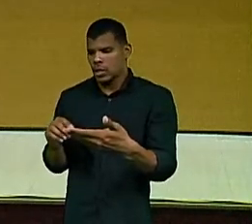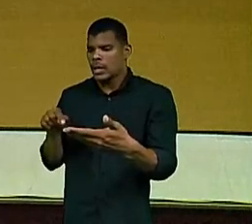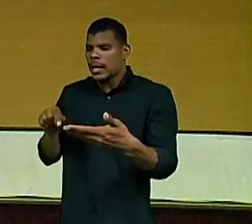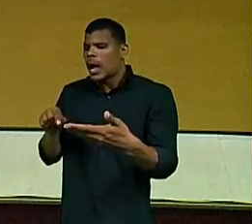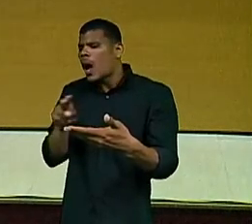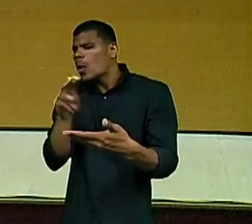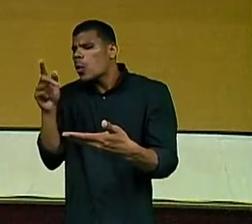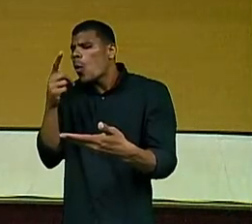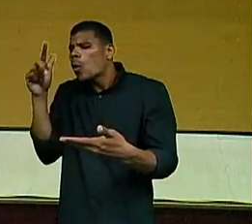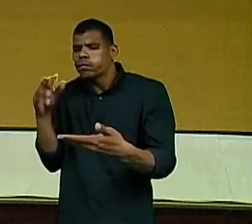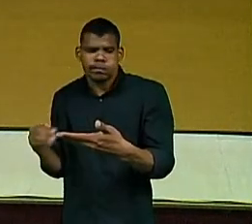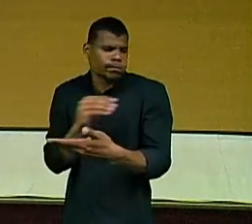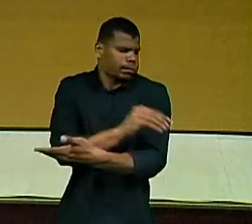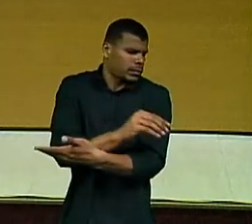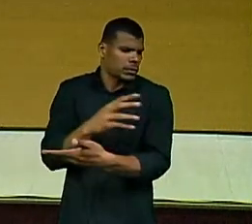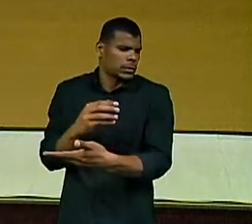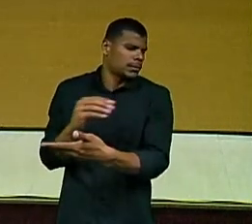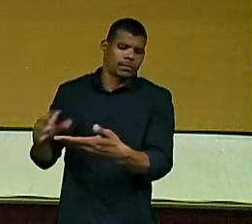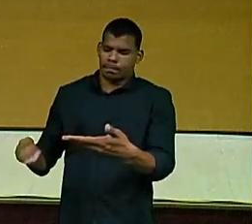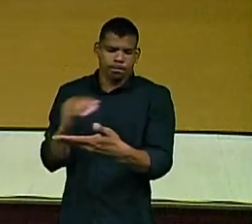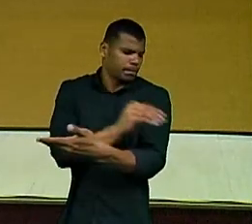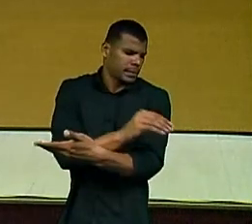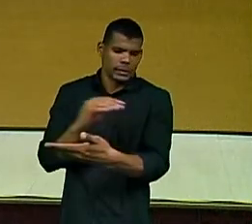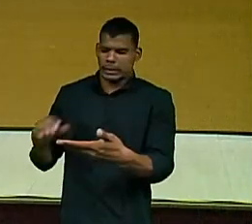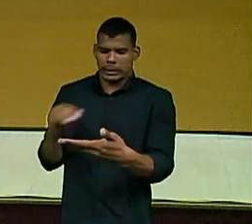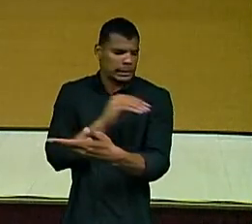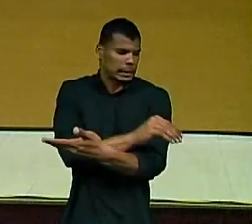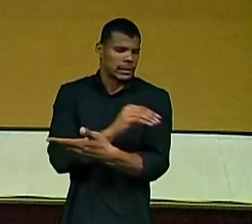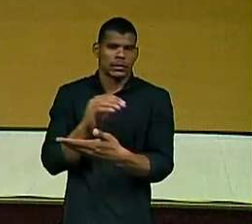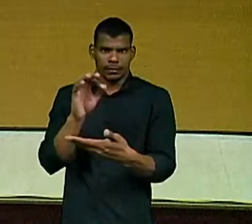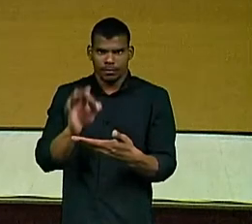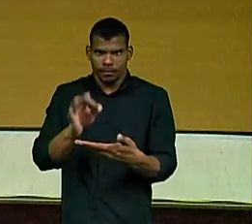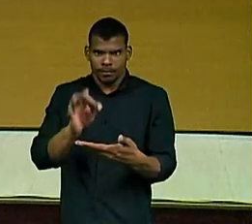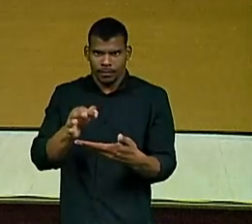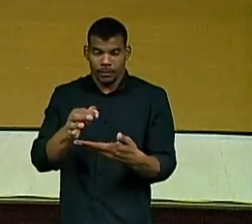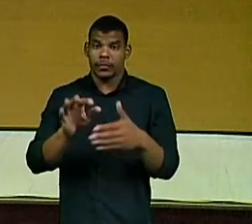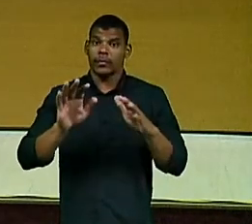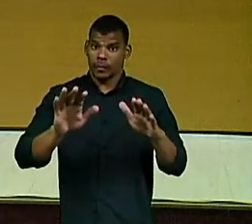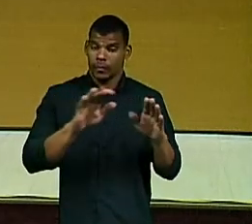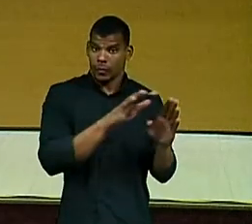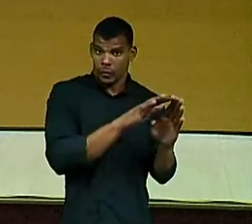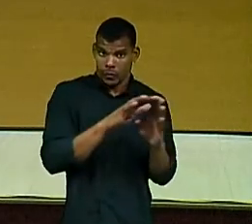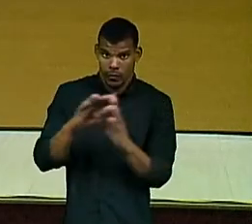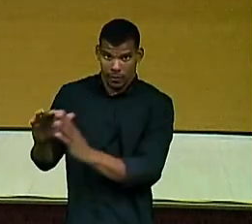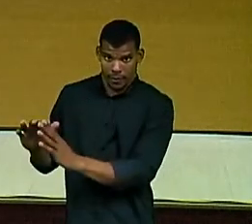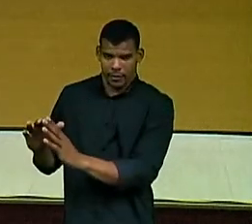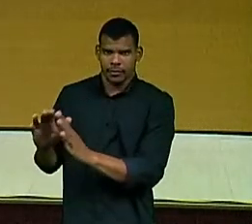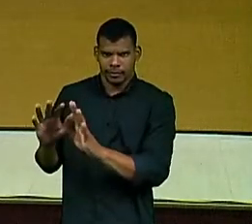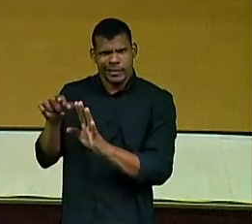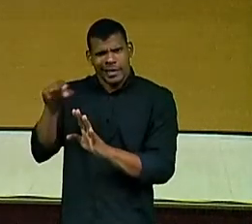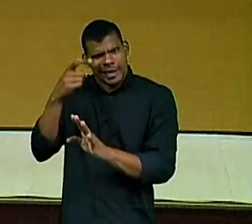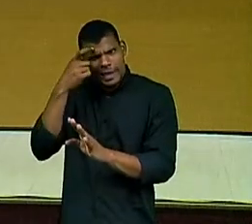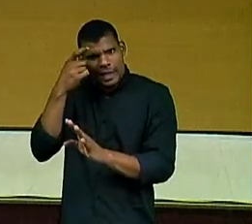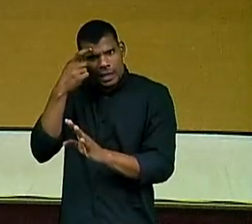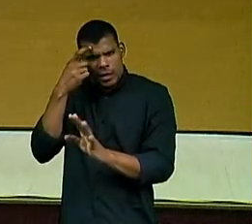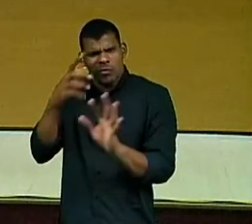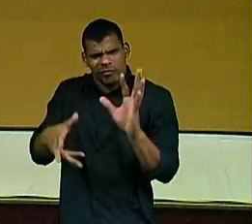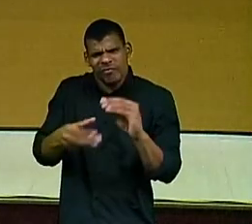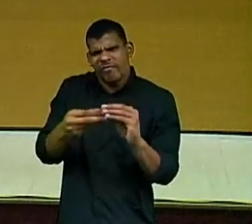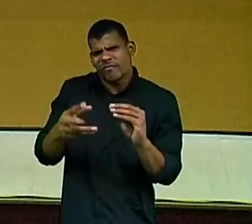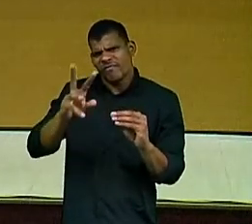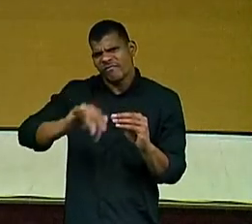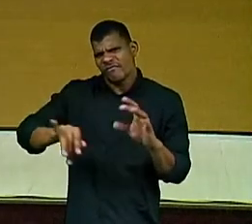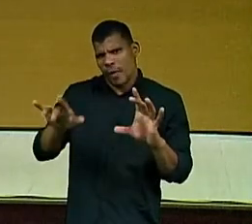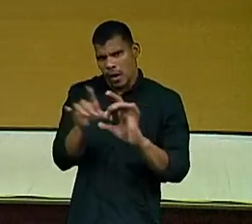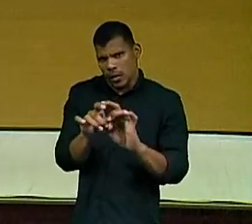Ah eu lembro quem conheceu o cromossomo foi o Mendel foi não o Mendel ele é chamado de pai da genética